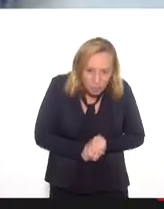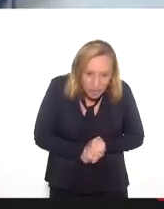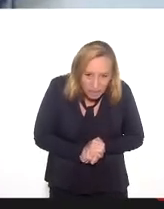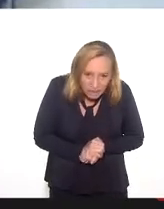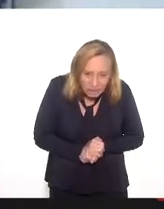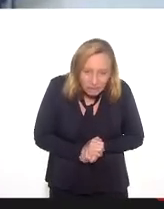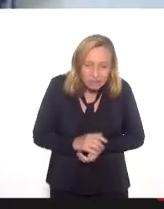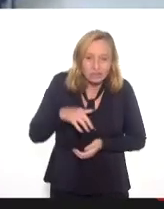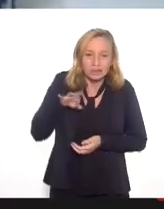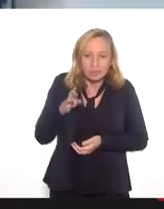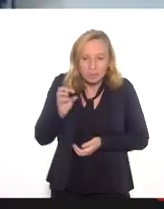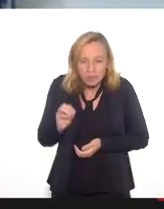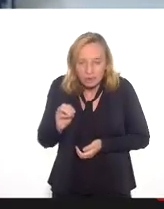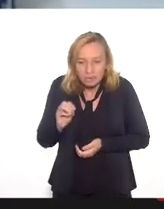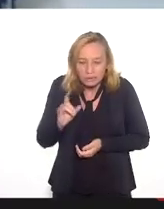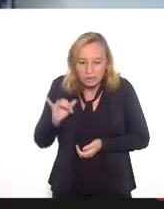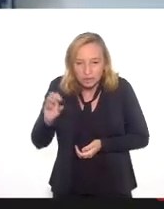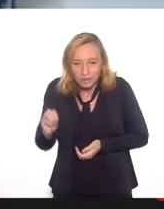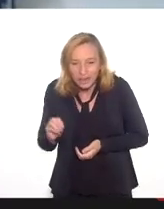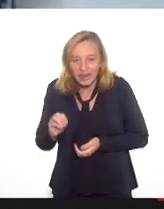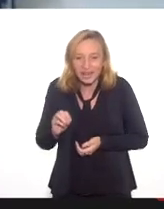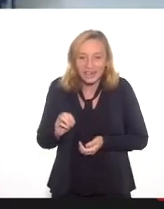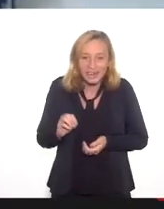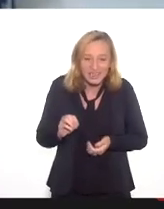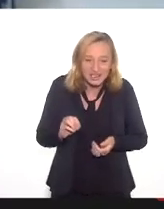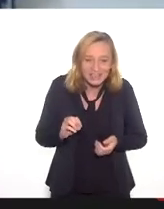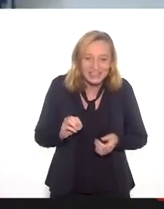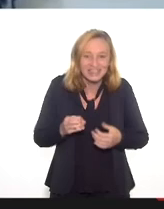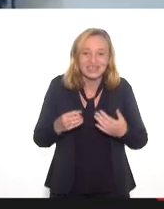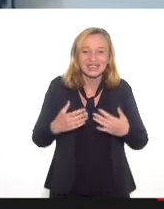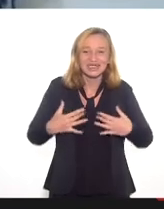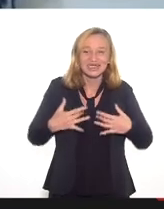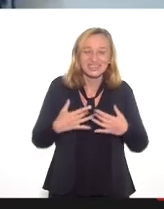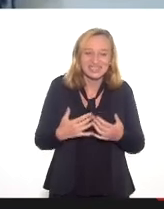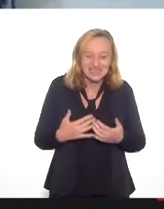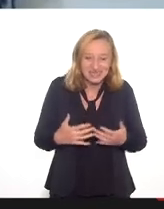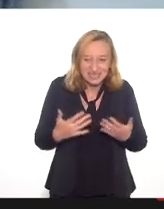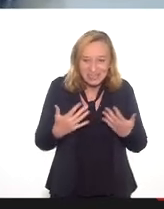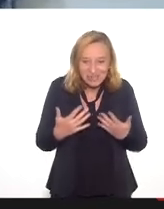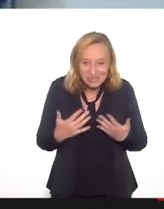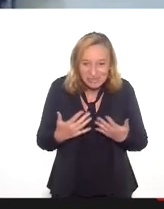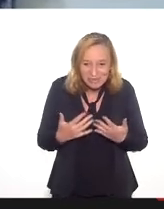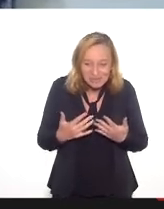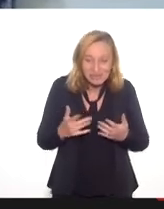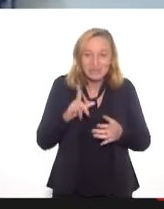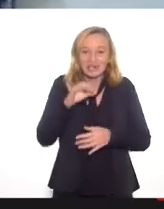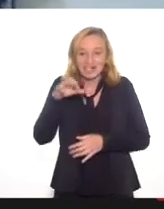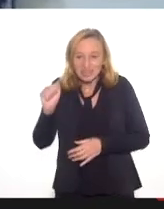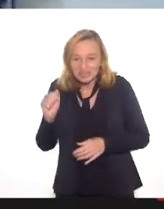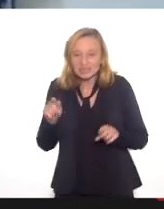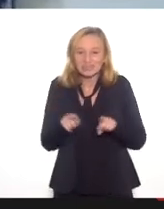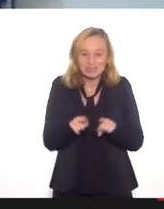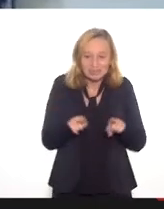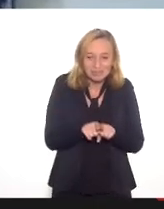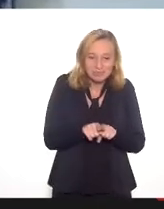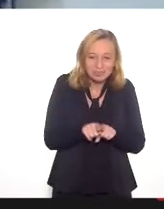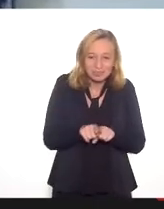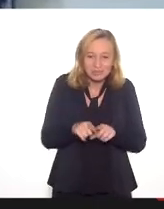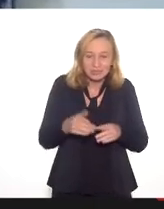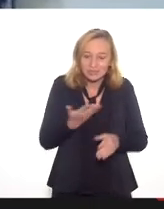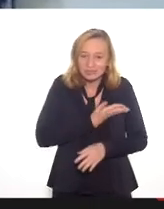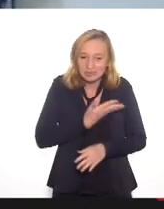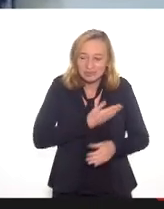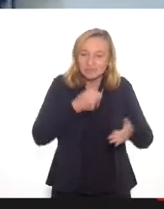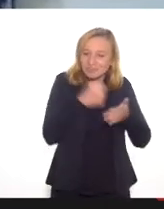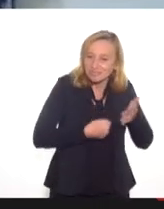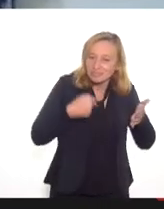Osório faria isso muito bem então é um prazer poder acompanhá-lo e a Lúcia que também é uma companheira de tantas